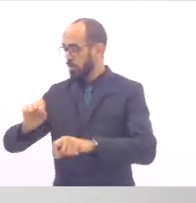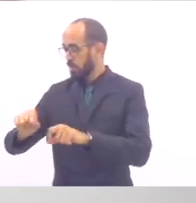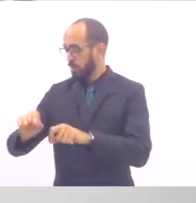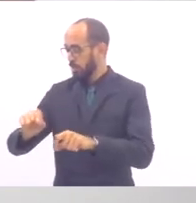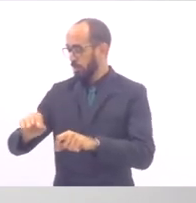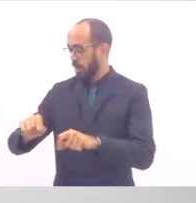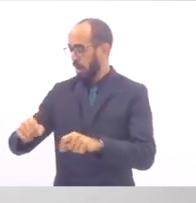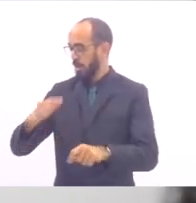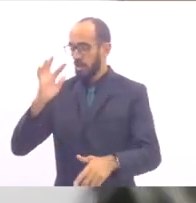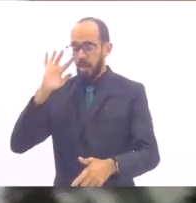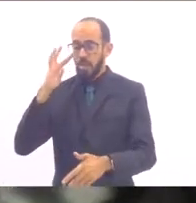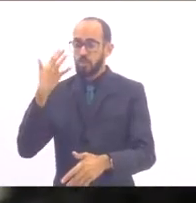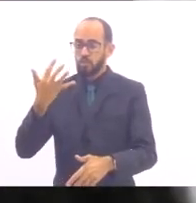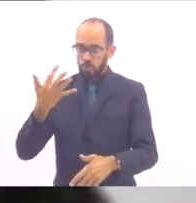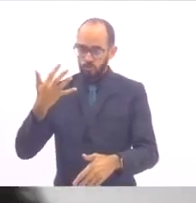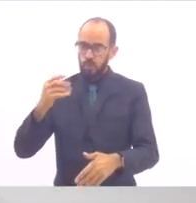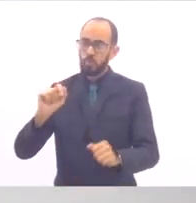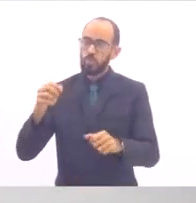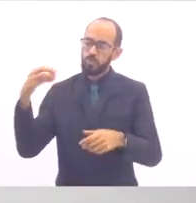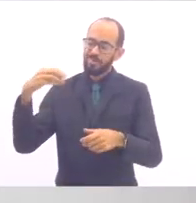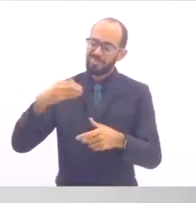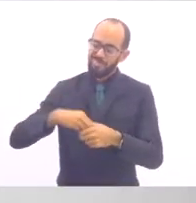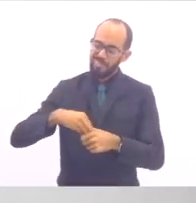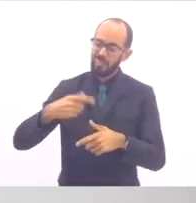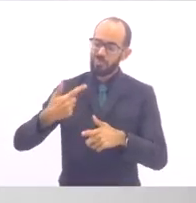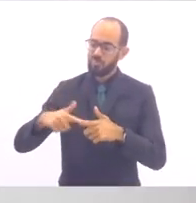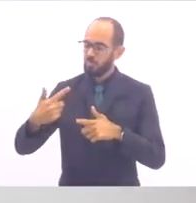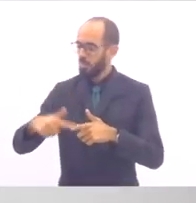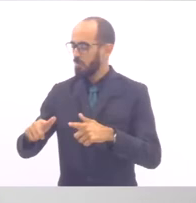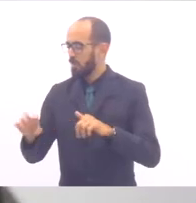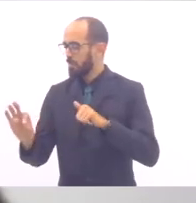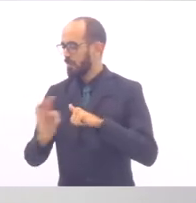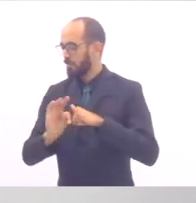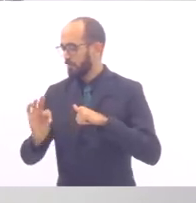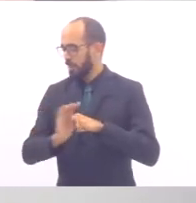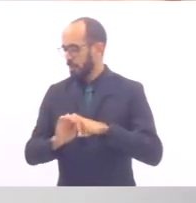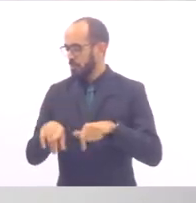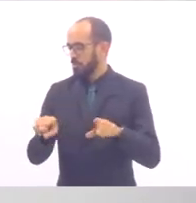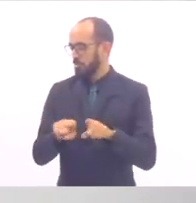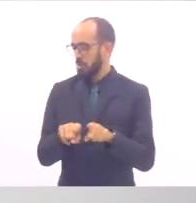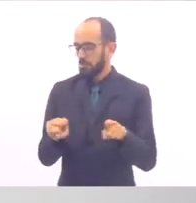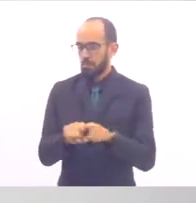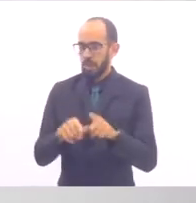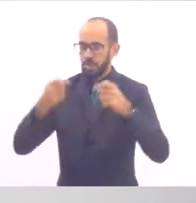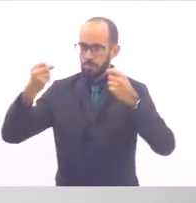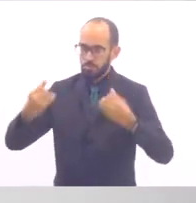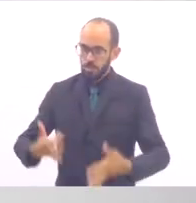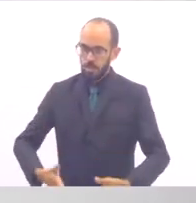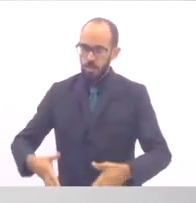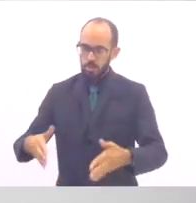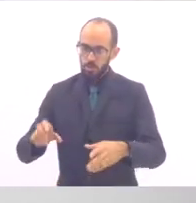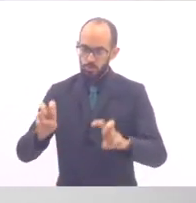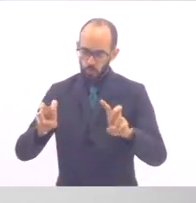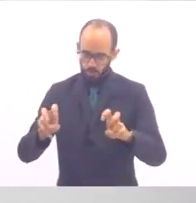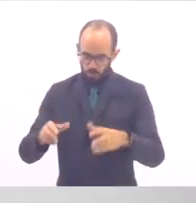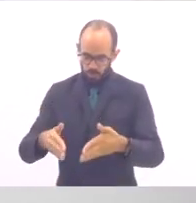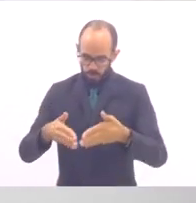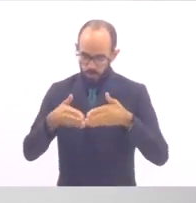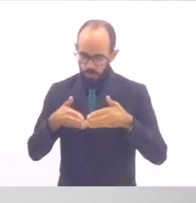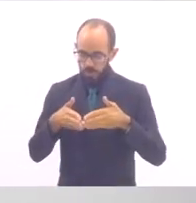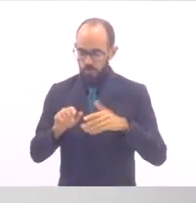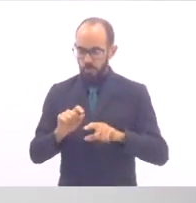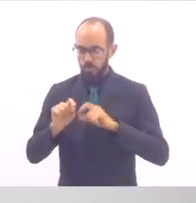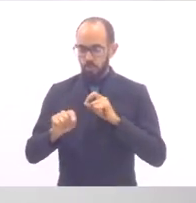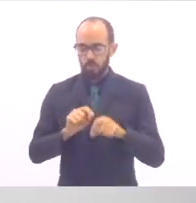bem resolvido dentro das questões técnicas. Falando até sobre a licença, né, o pessoal do licenciamento